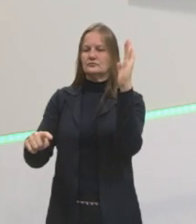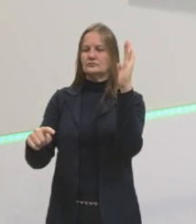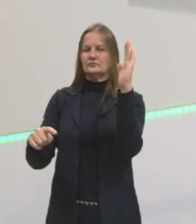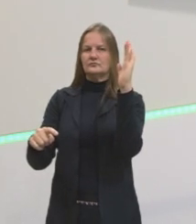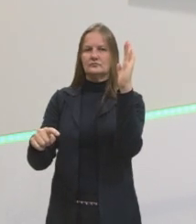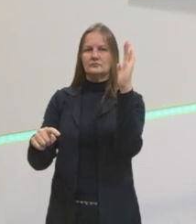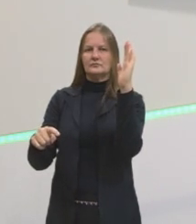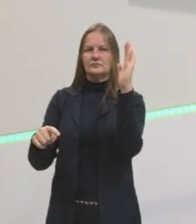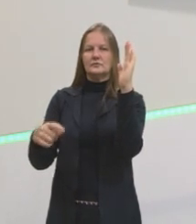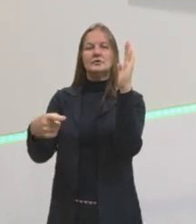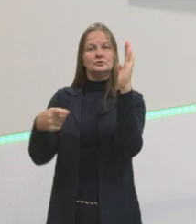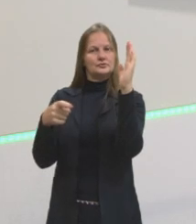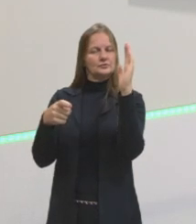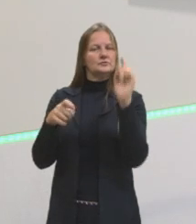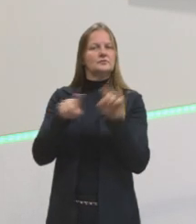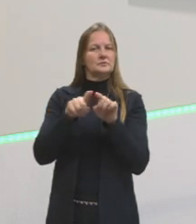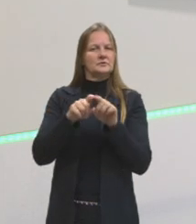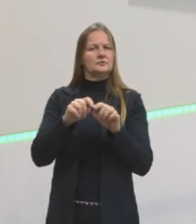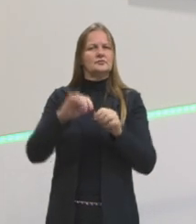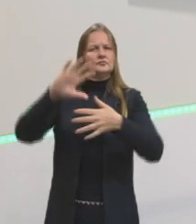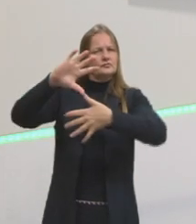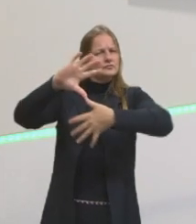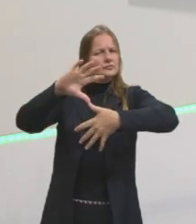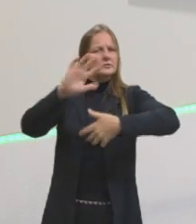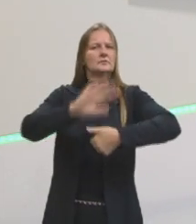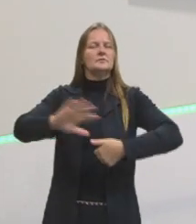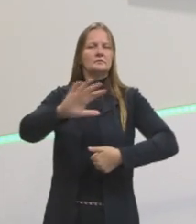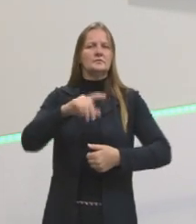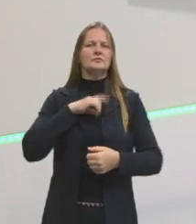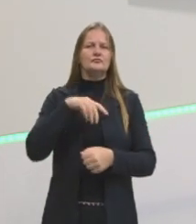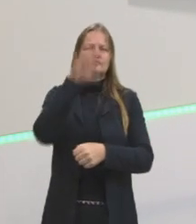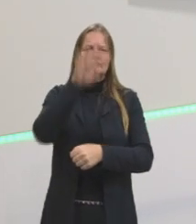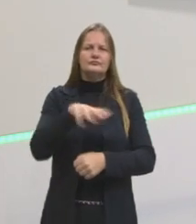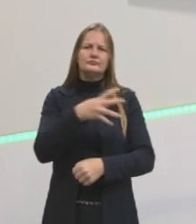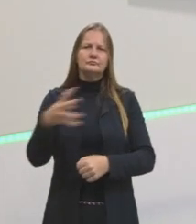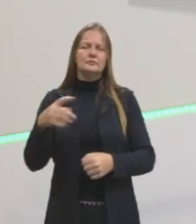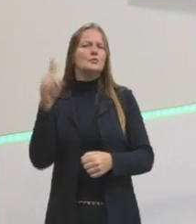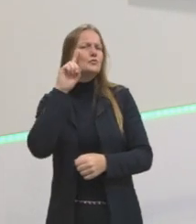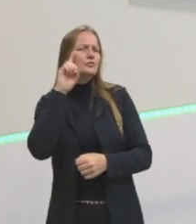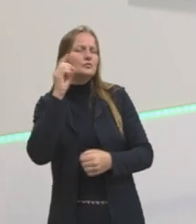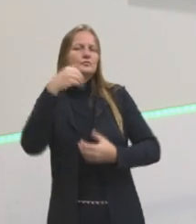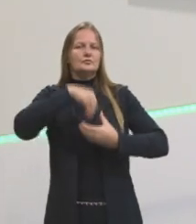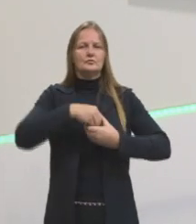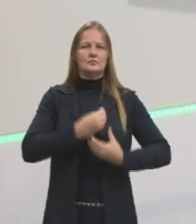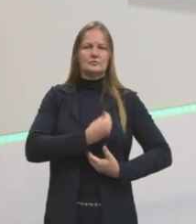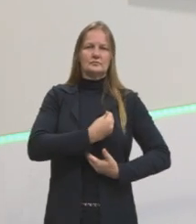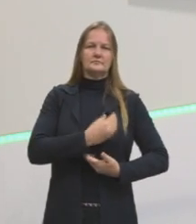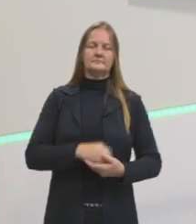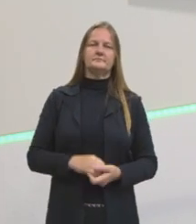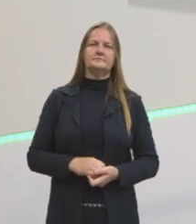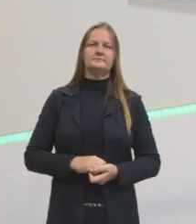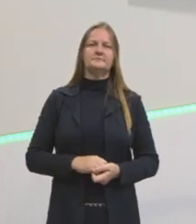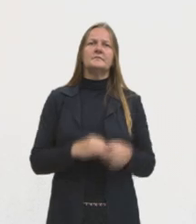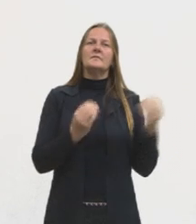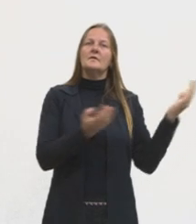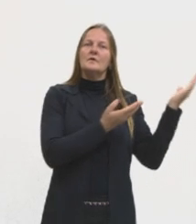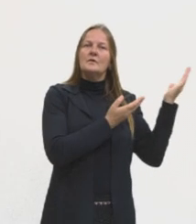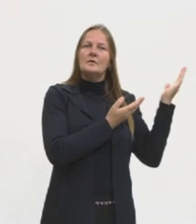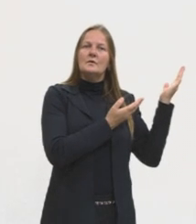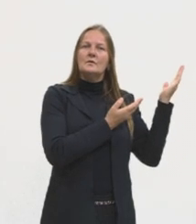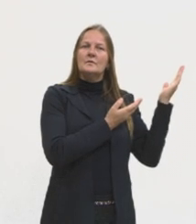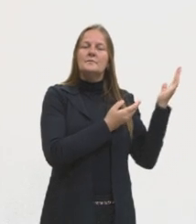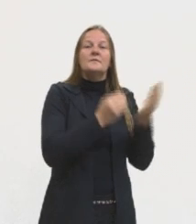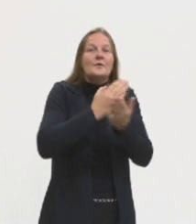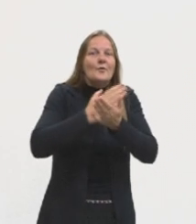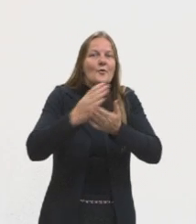em relação a cartografia e outras outras situações do cotidiano começando a aula